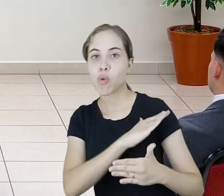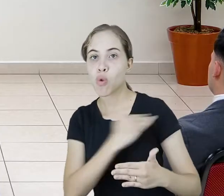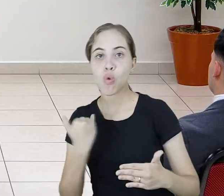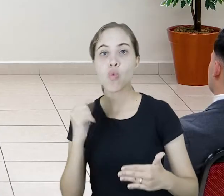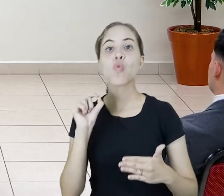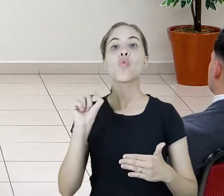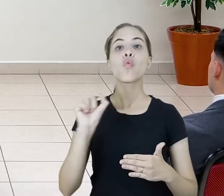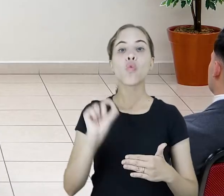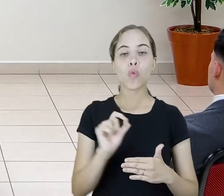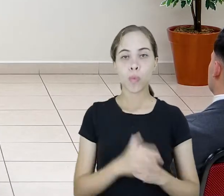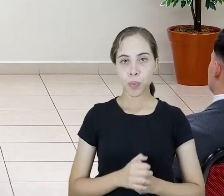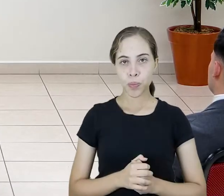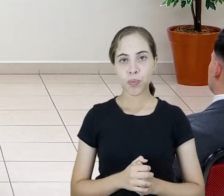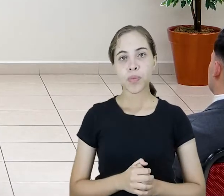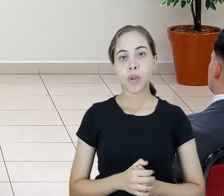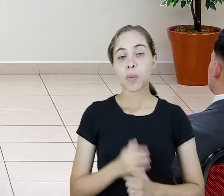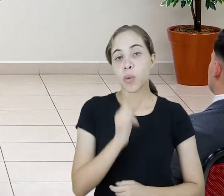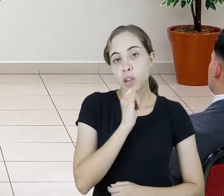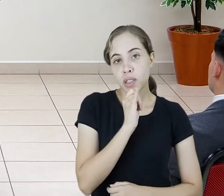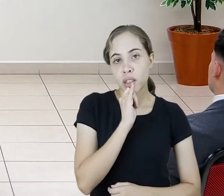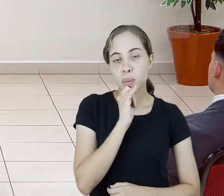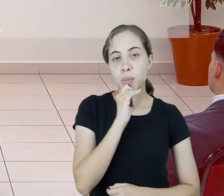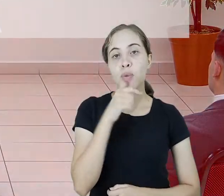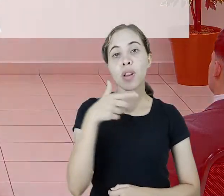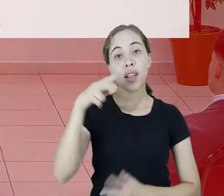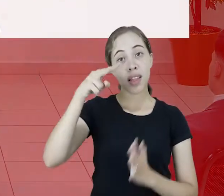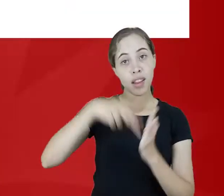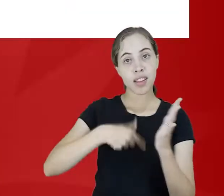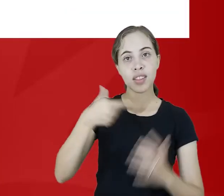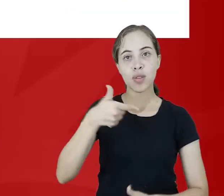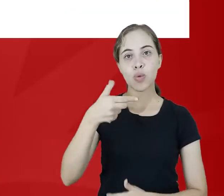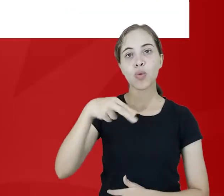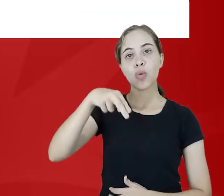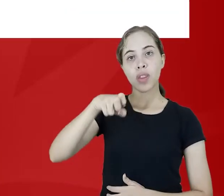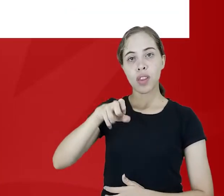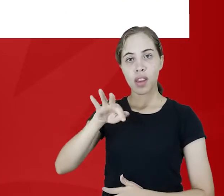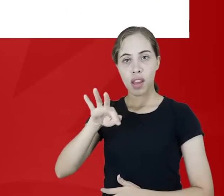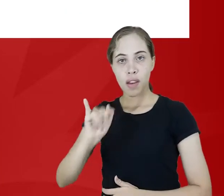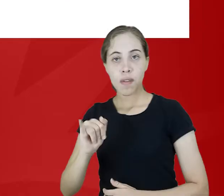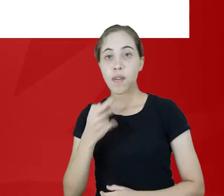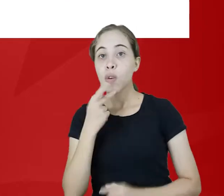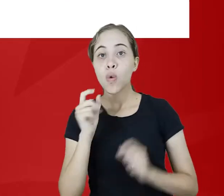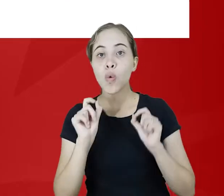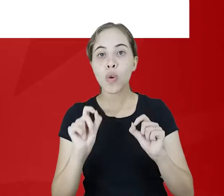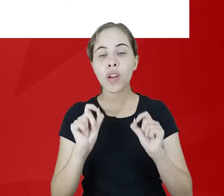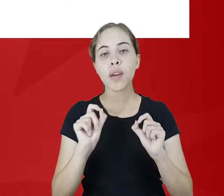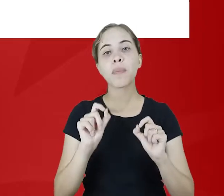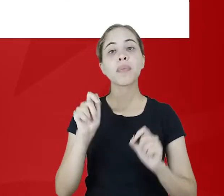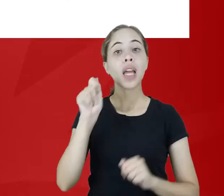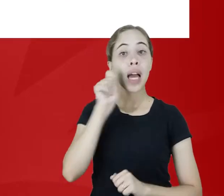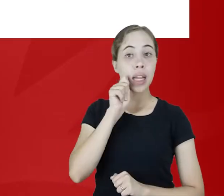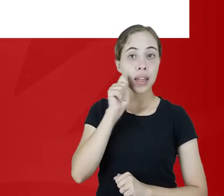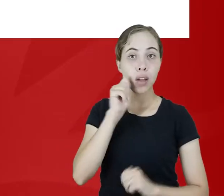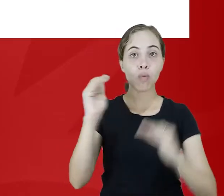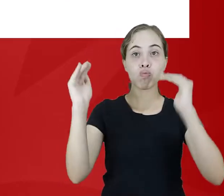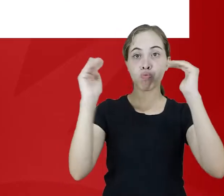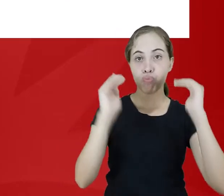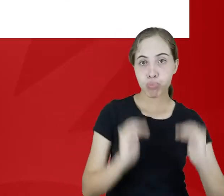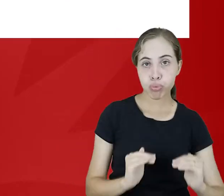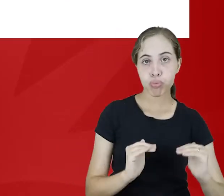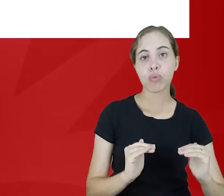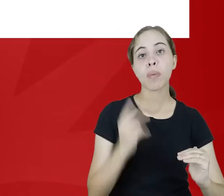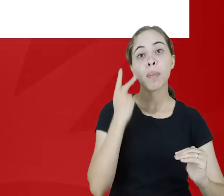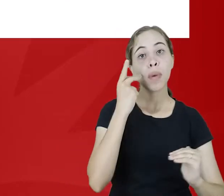que, por exemplo, lendo 2 Nef 2:25, Adão caiu para que os homens existissem, e os